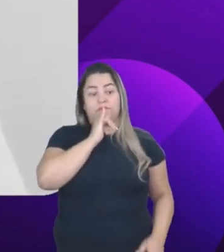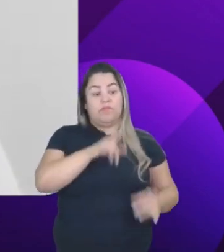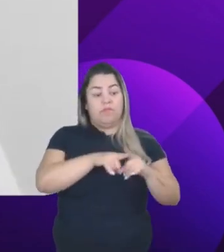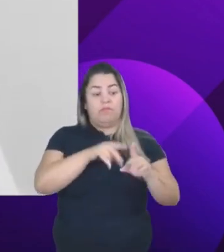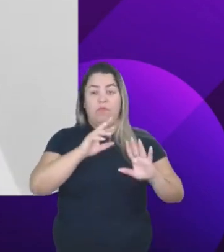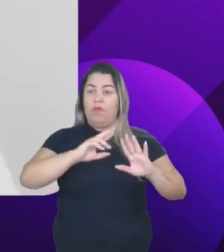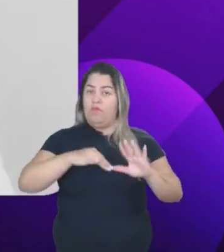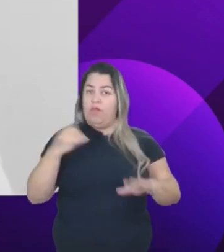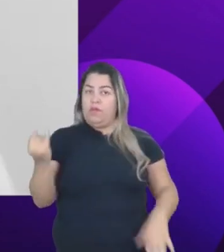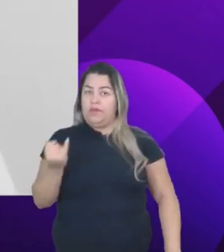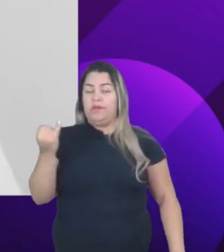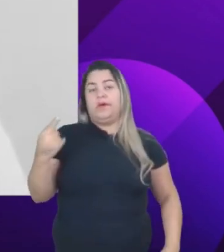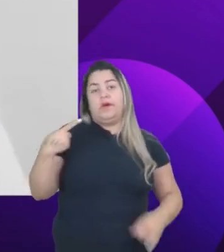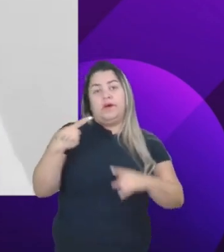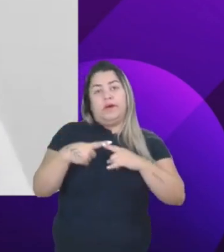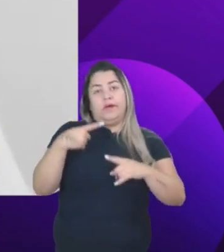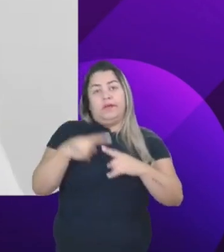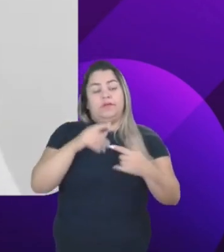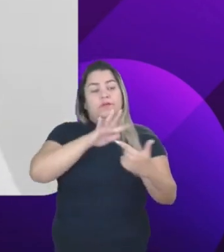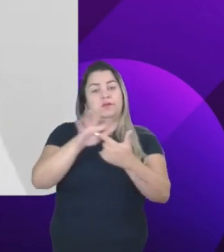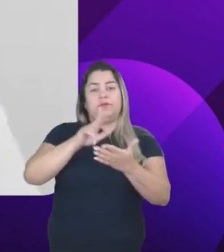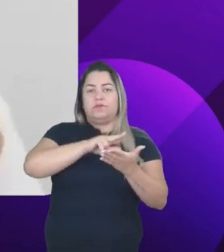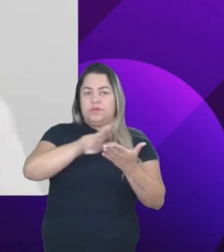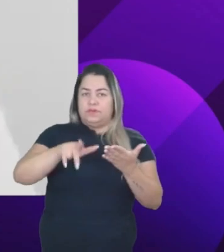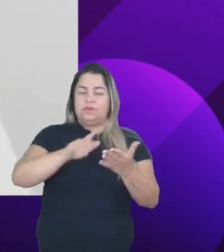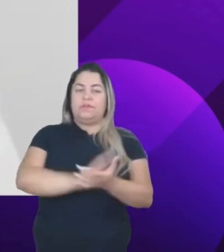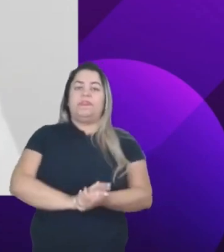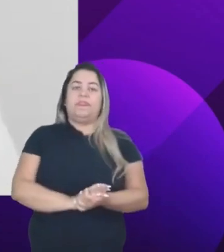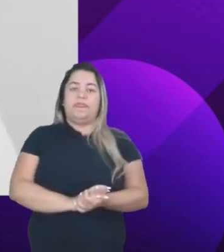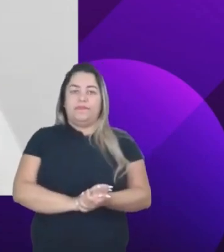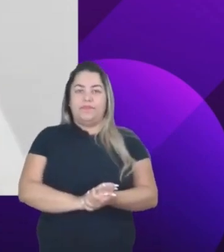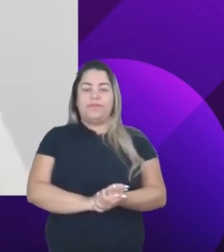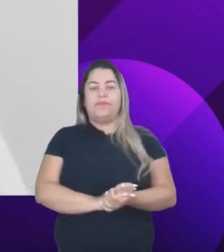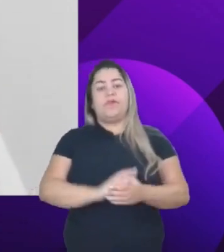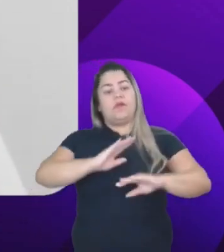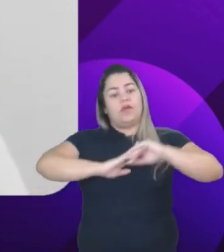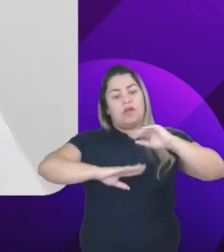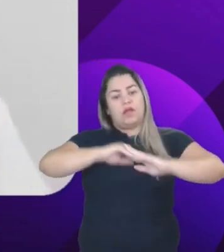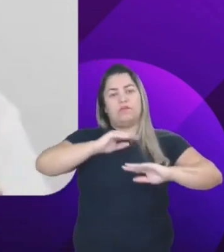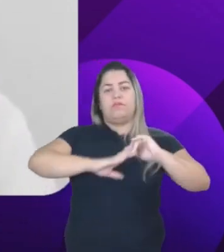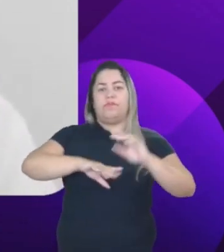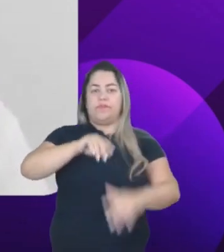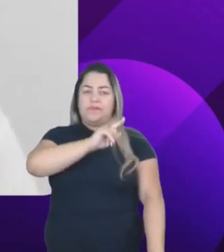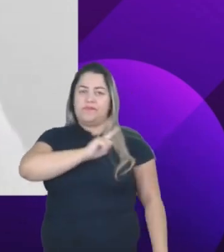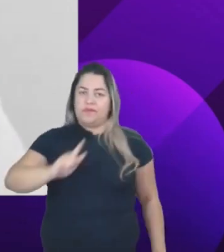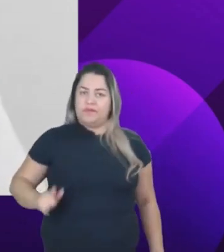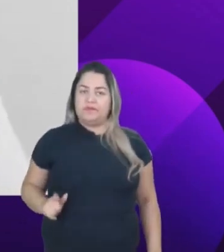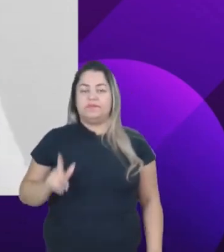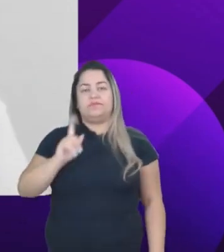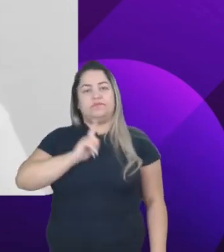ele foi muito importante, porque ele apontou diversas lacunas e várias ações que o governo tem que